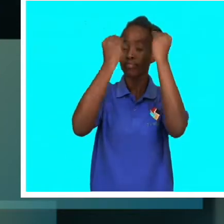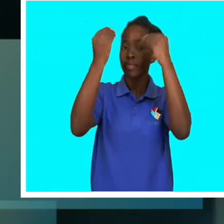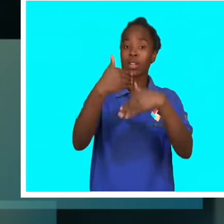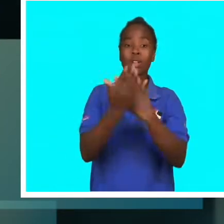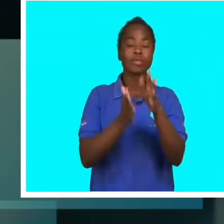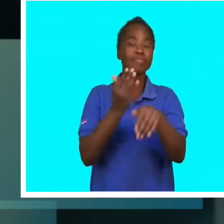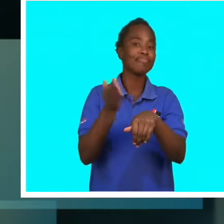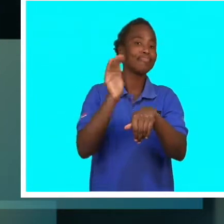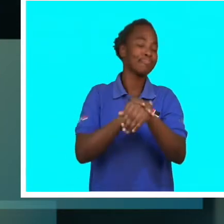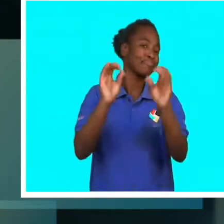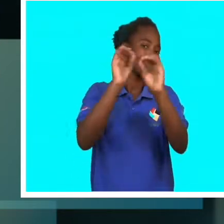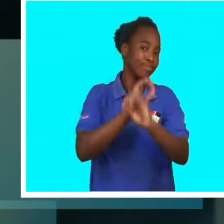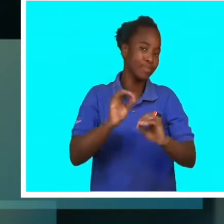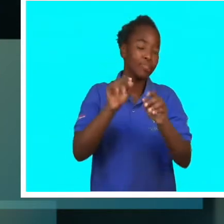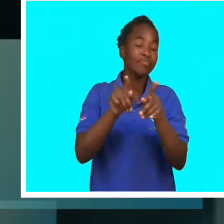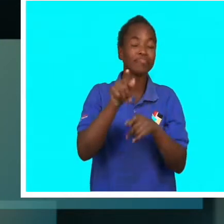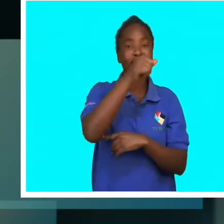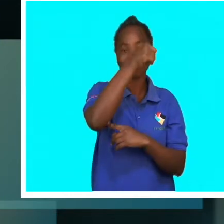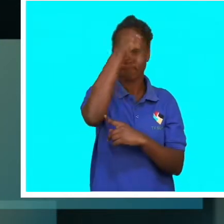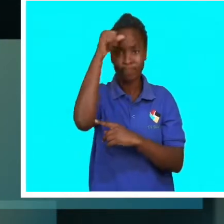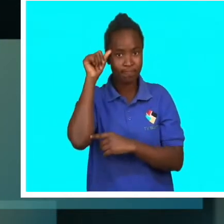dificulta o processo de aprendizagem.